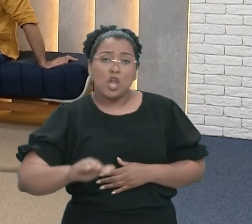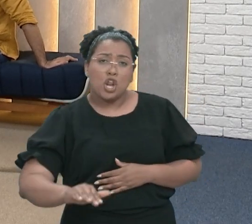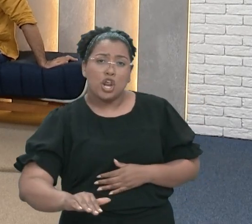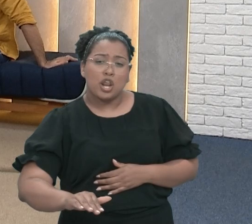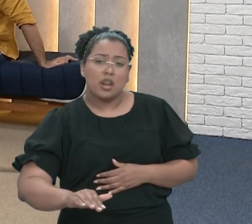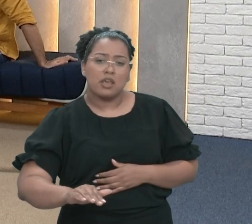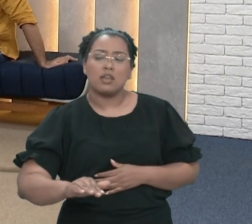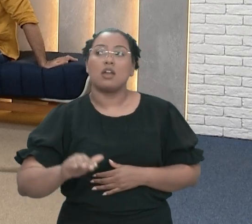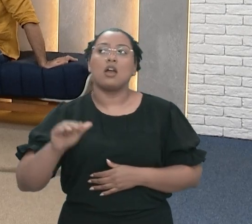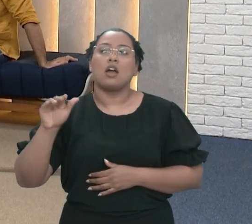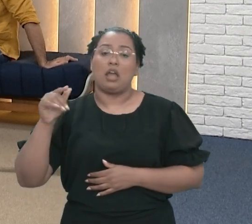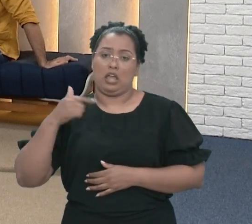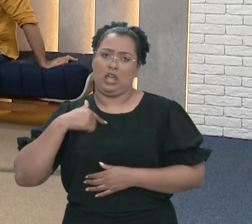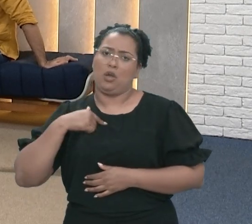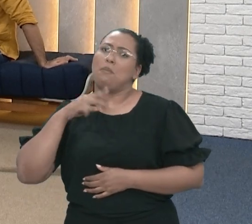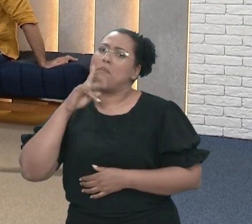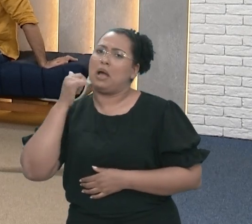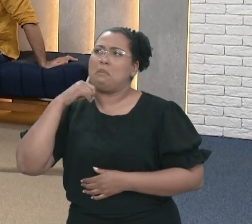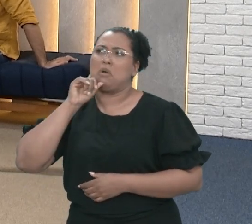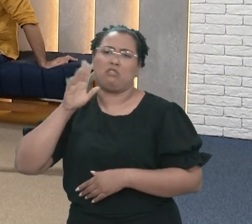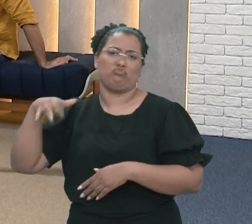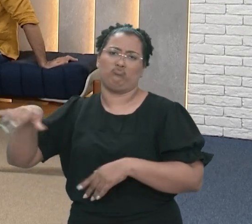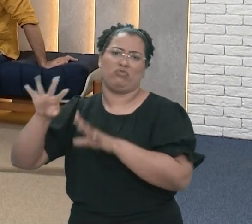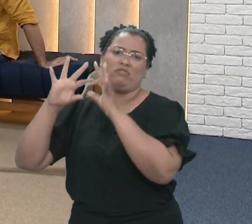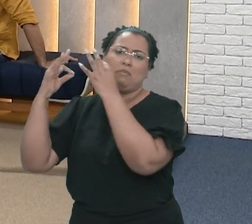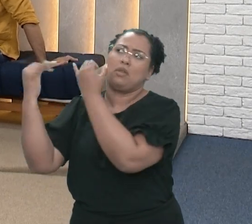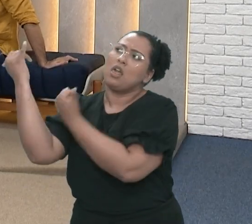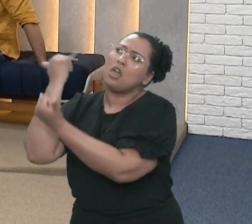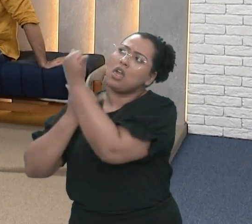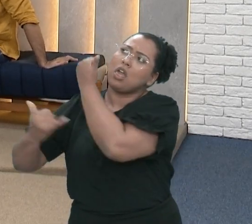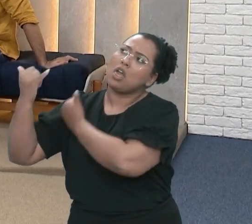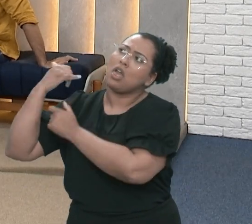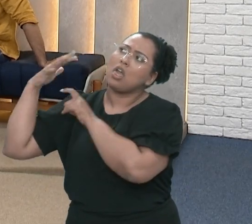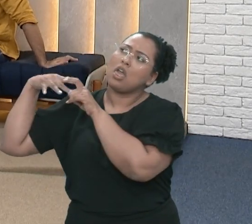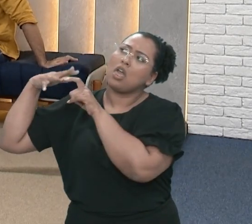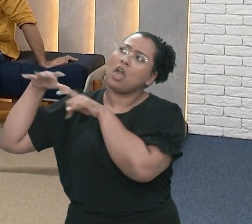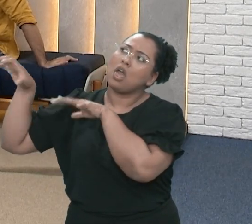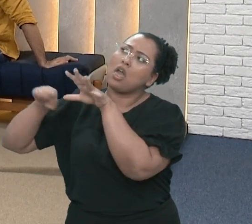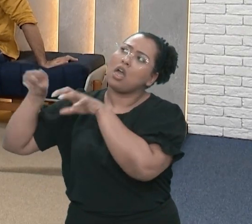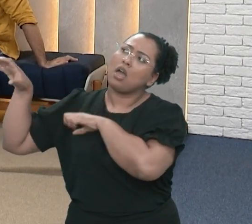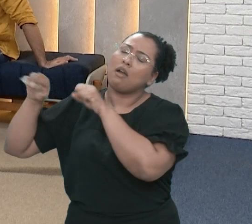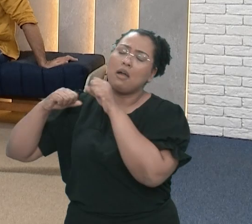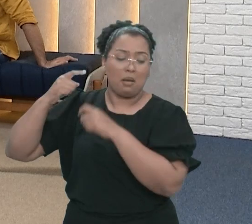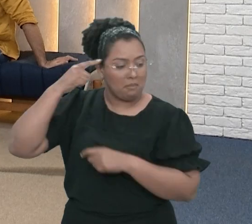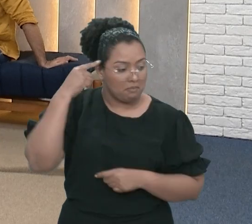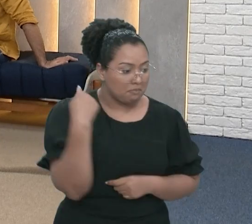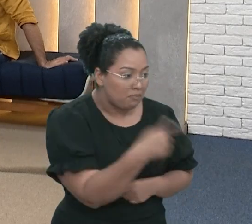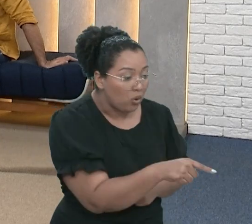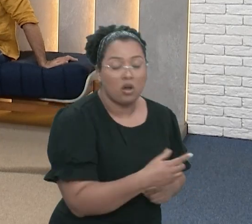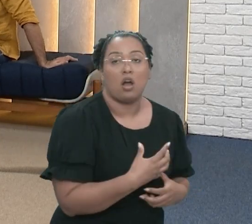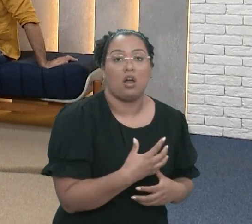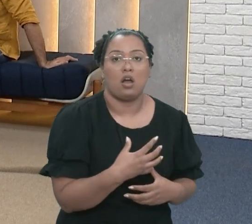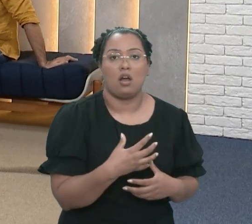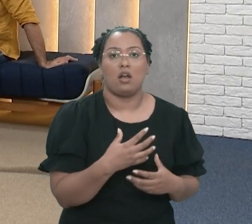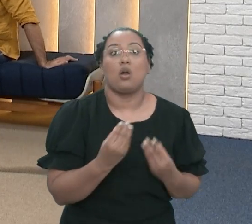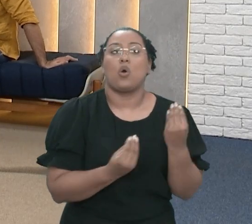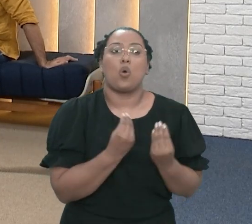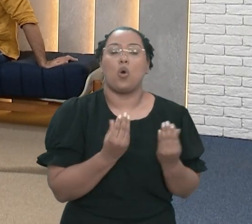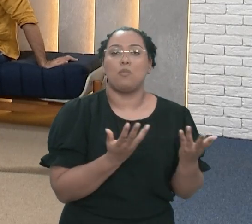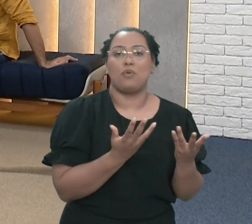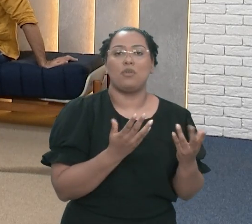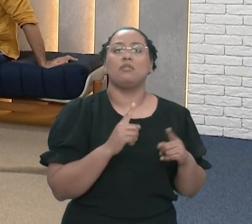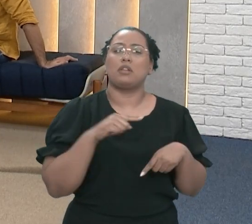escuta mitos ali das pessoas adultas, é terrível lidar com a situação. Só que quando você passa